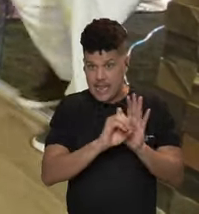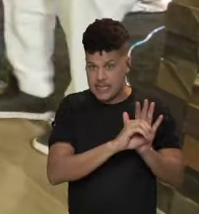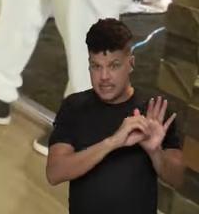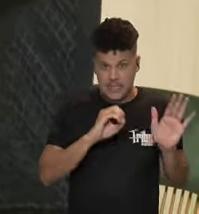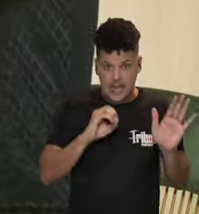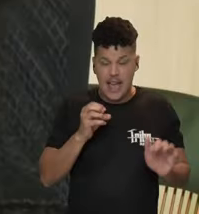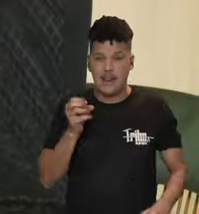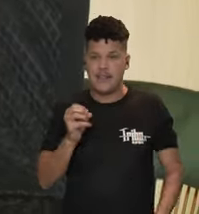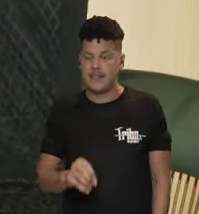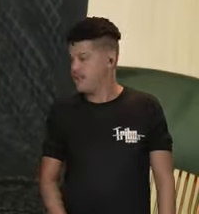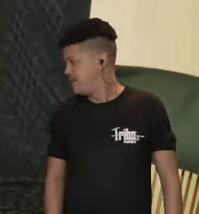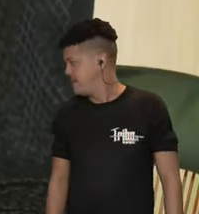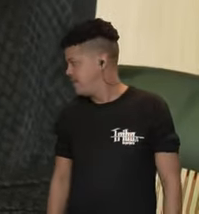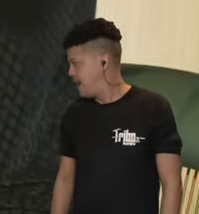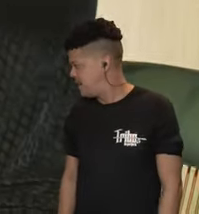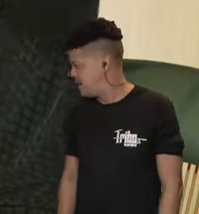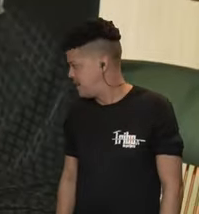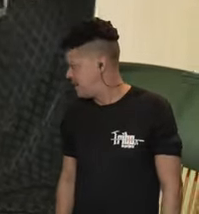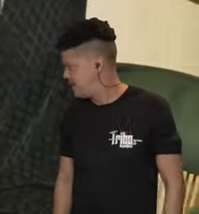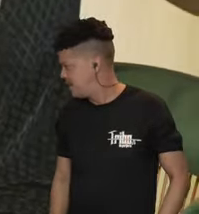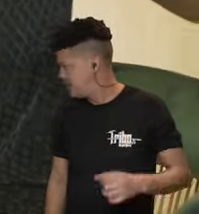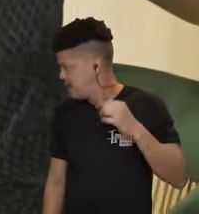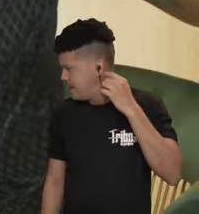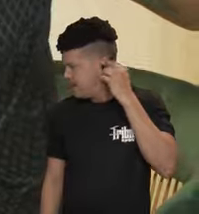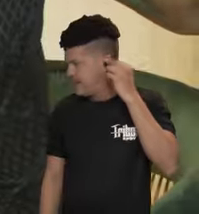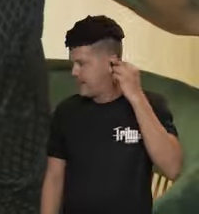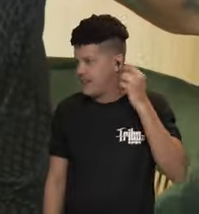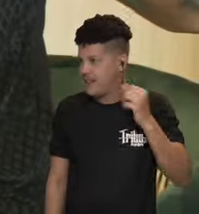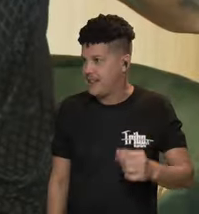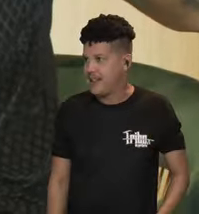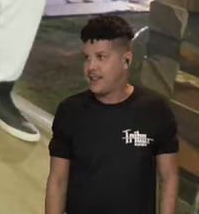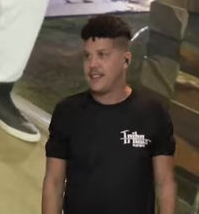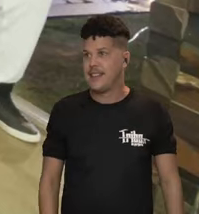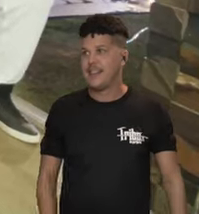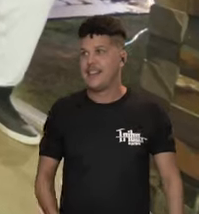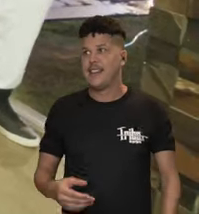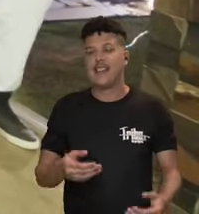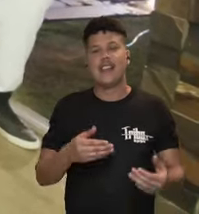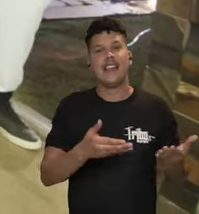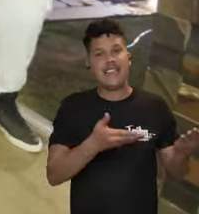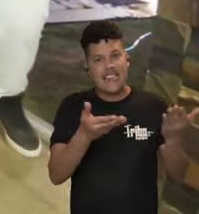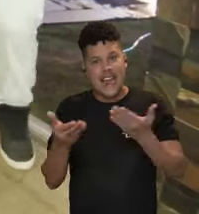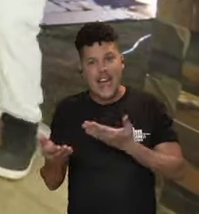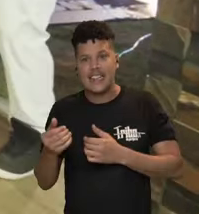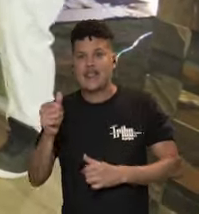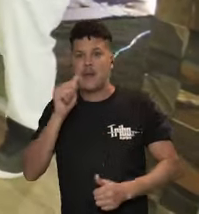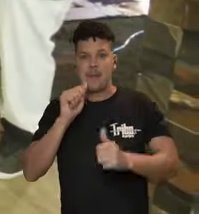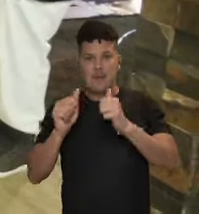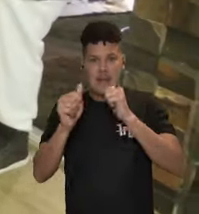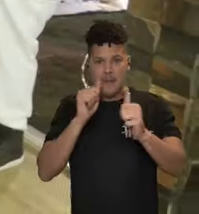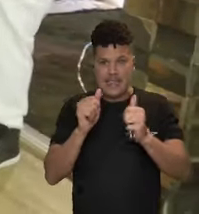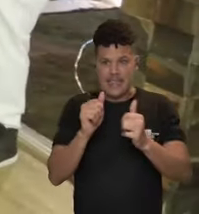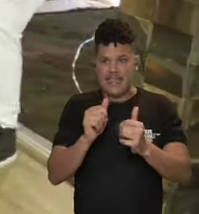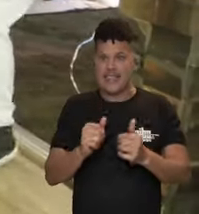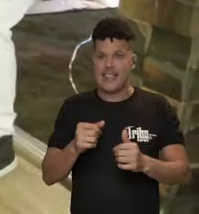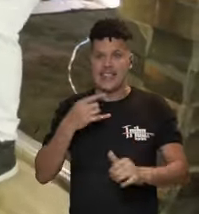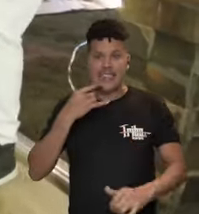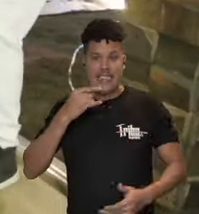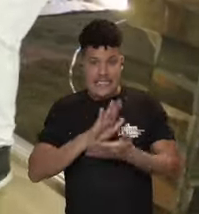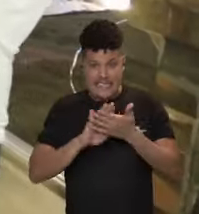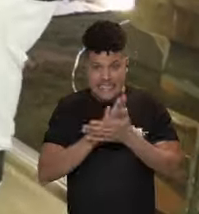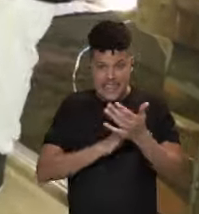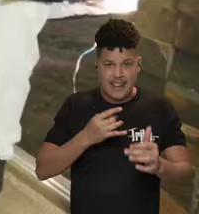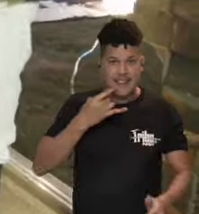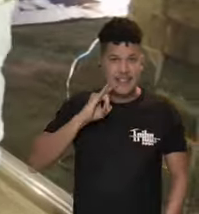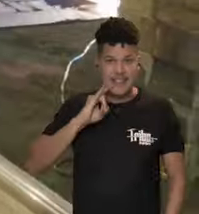outro. Traz outro pro nosso DJ. Traz um pro 3 no só também. Dois, quer dizer, velho, por favor, se puder.